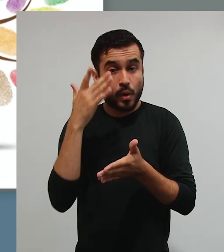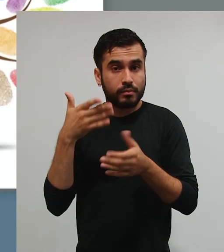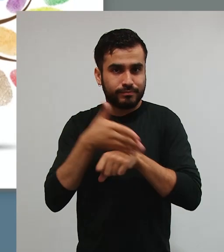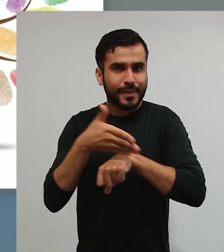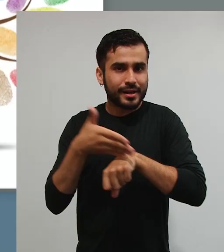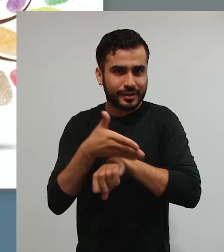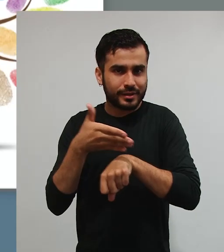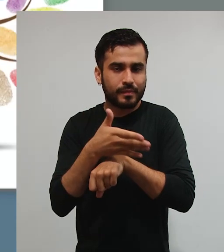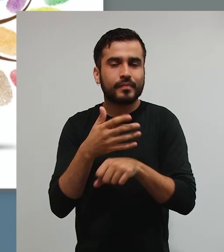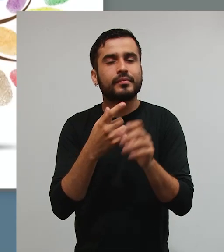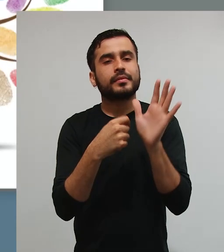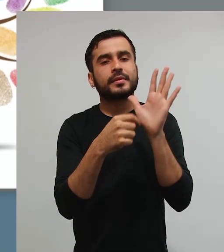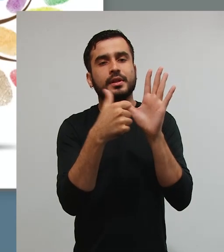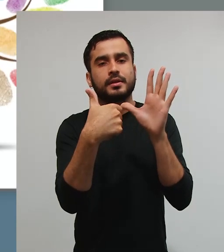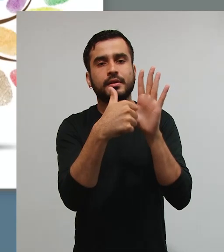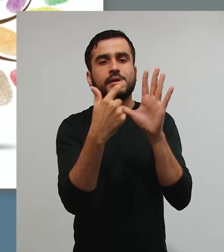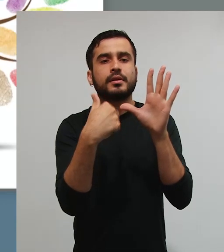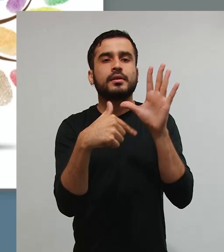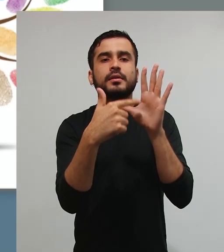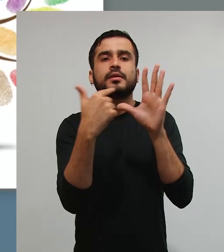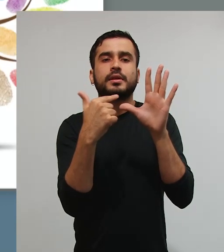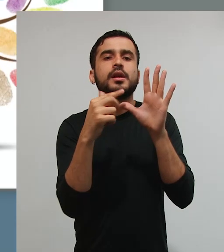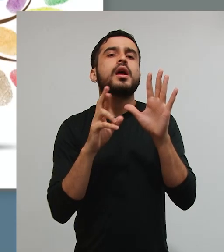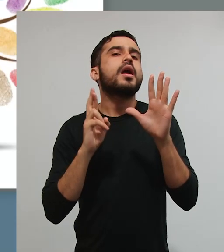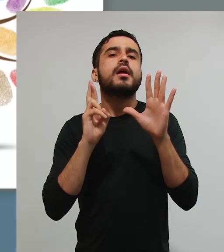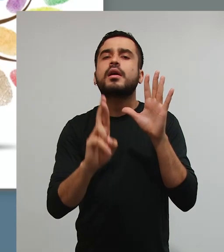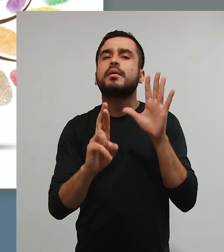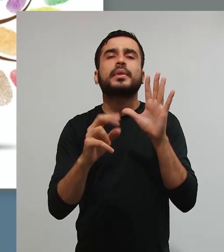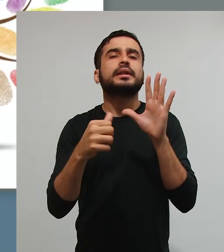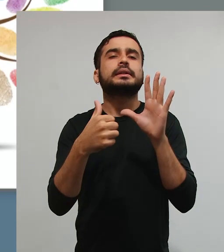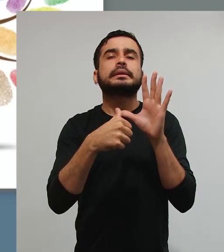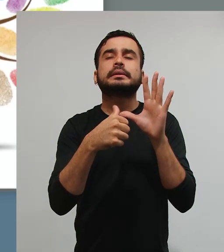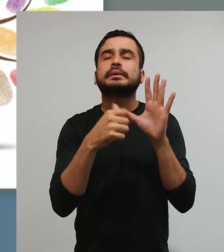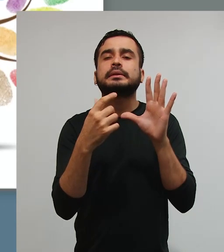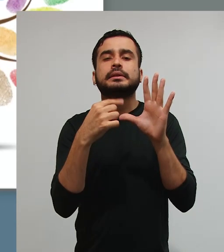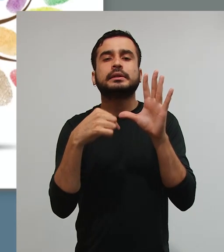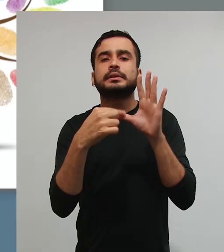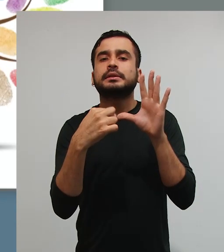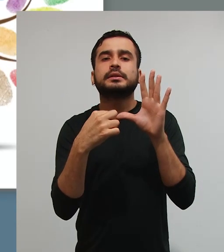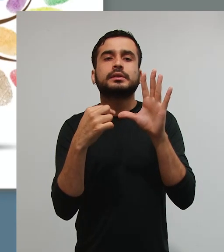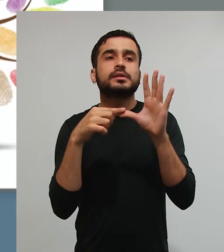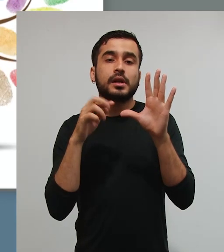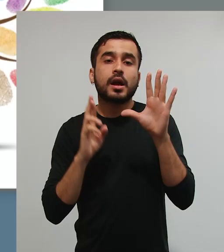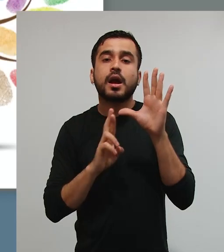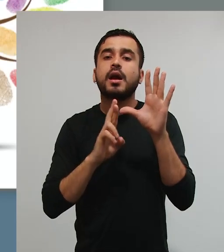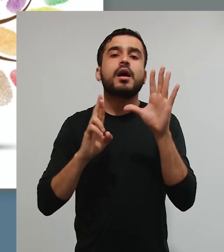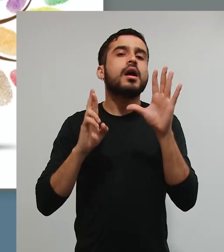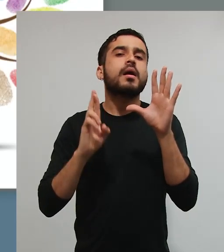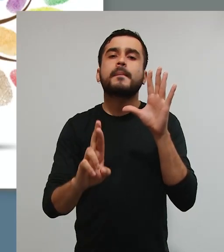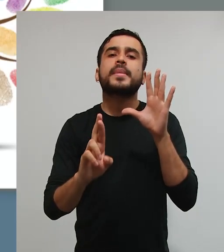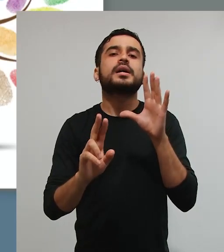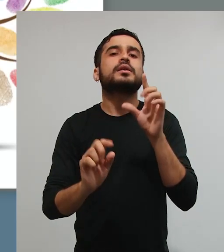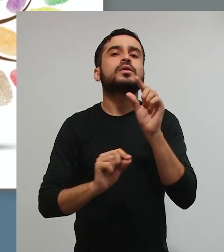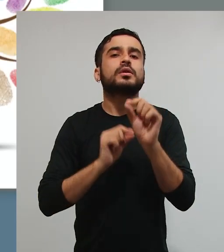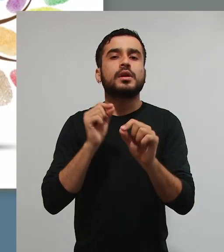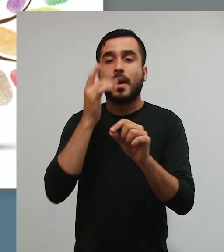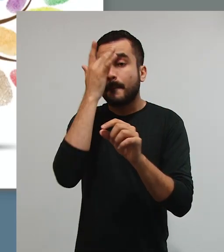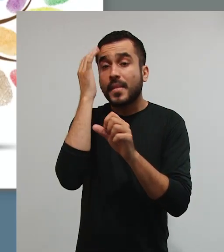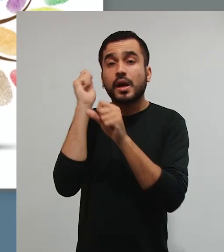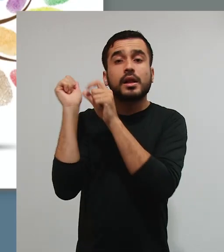participantes, por exemplo, com relação a essa digital que representa, digamos,